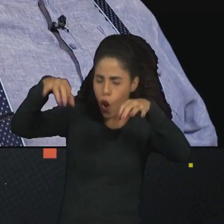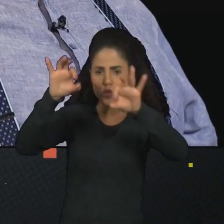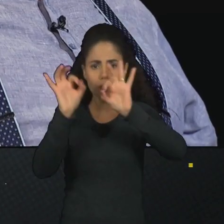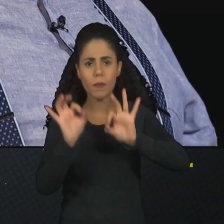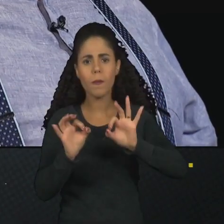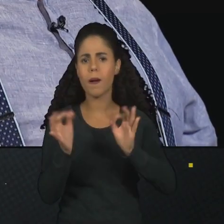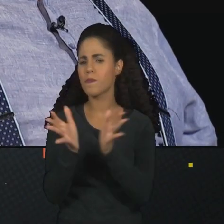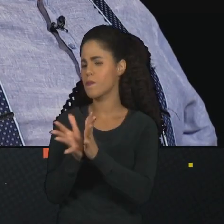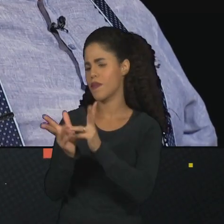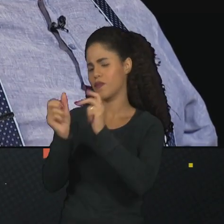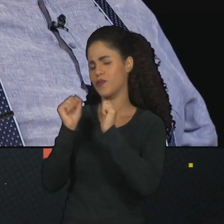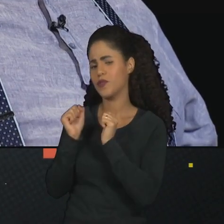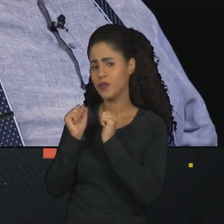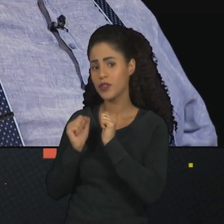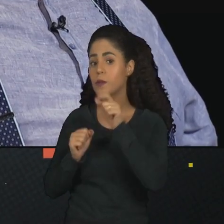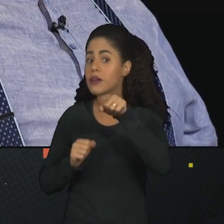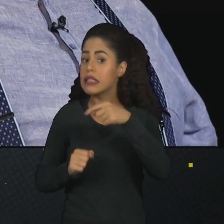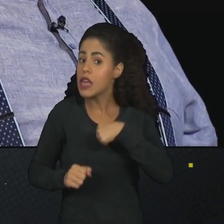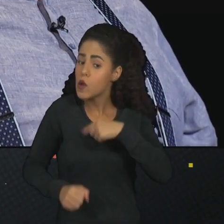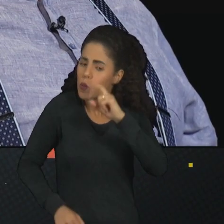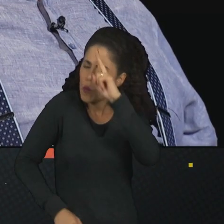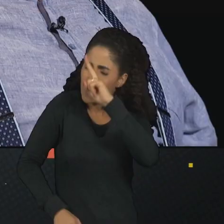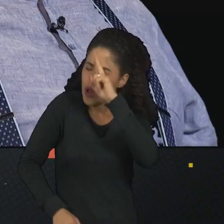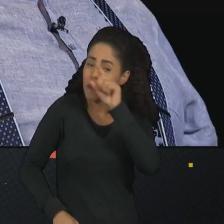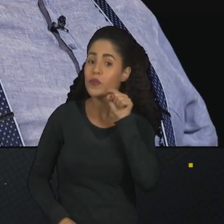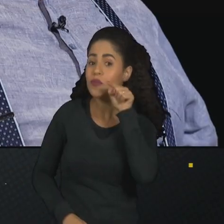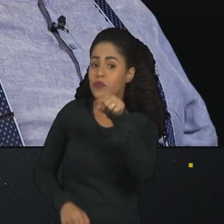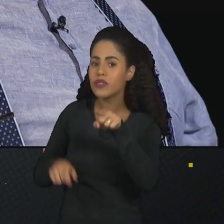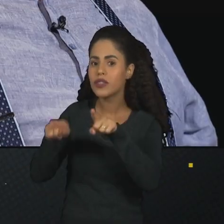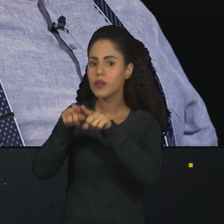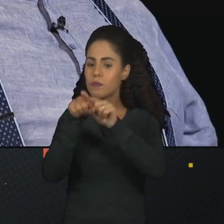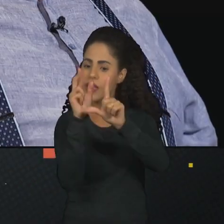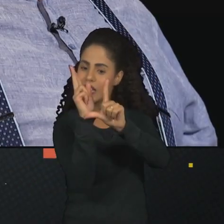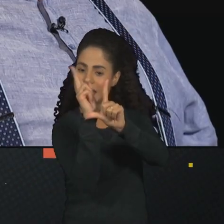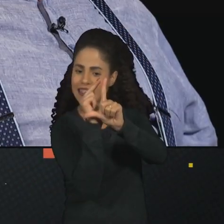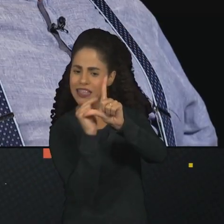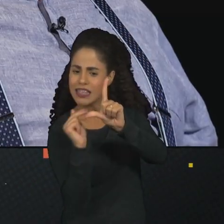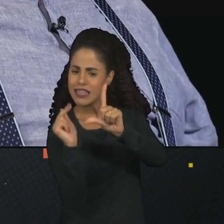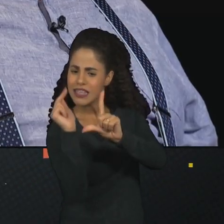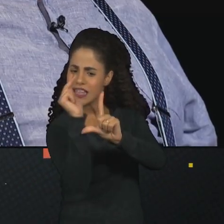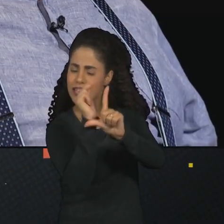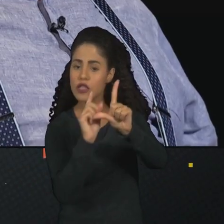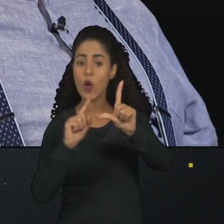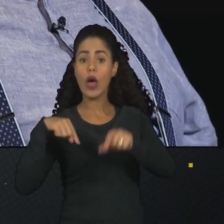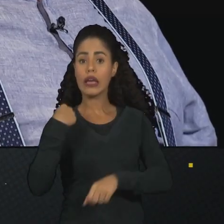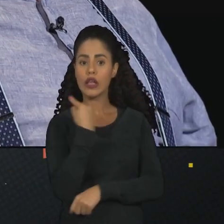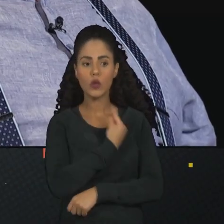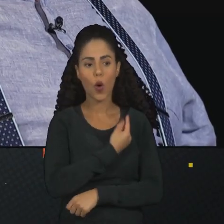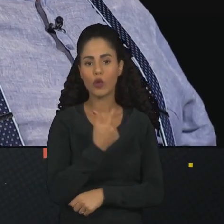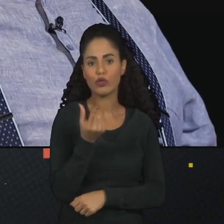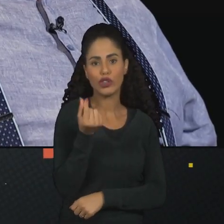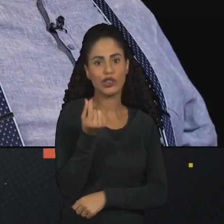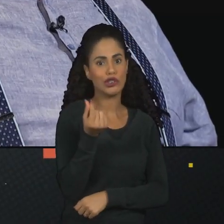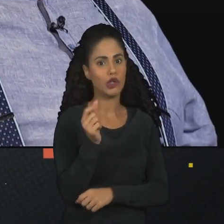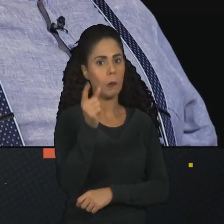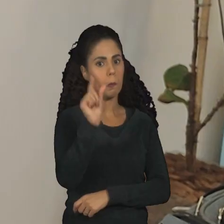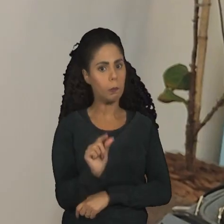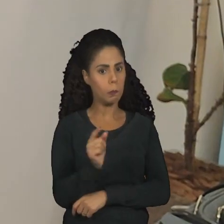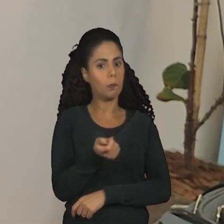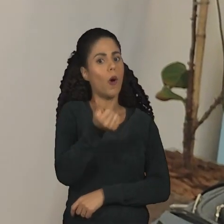Mas mais que isso, eu me lembro que você fez um desenho já sabendo que a gente não tinha muita grana ou nenhuma